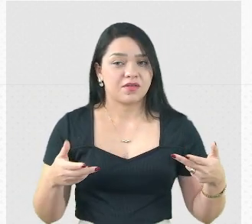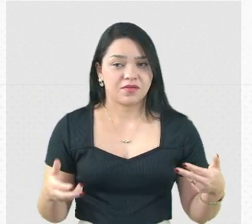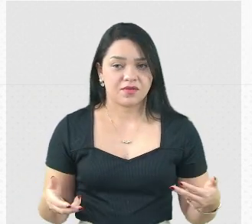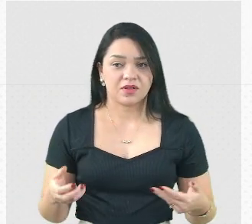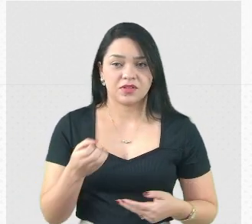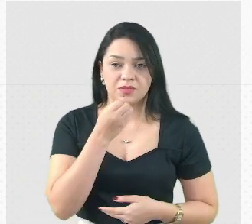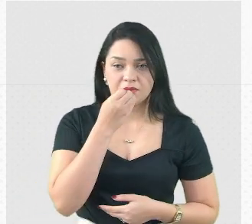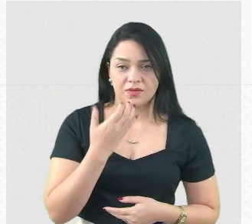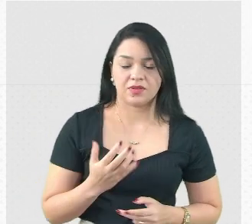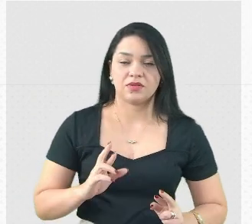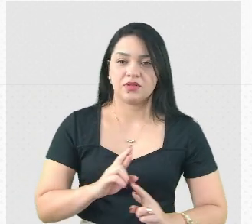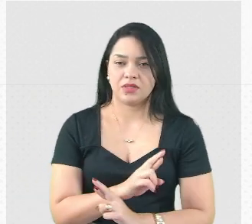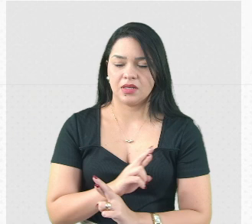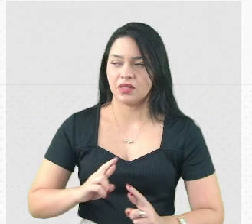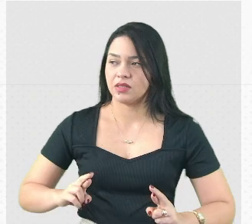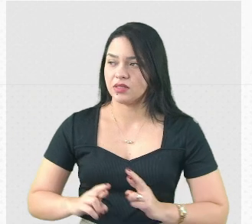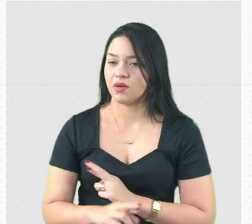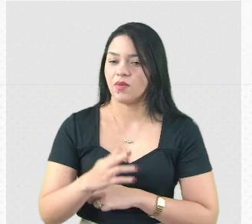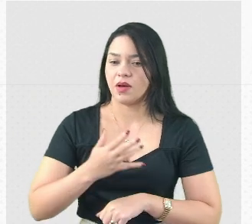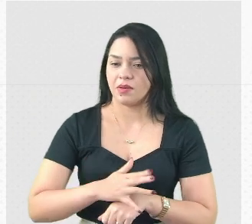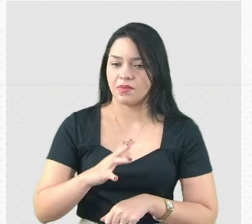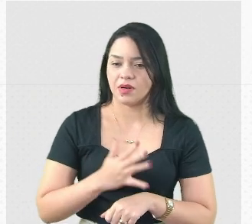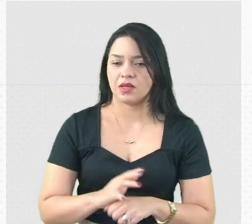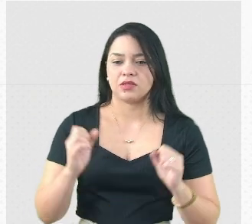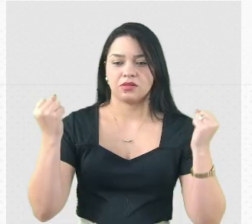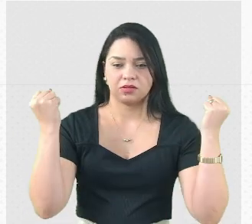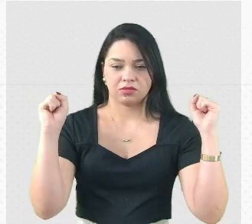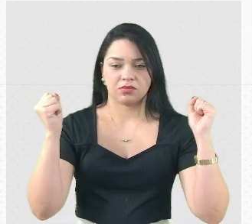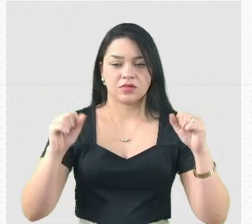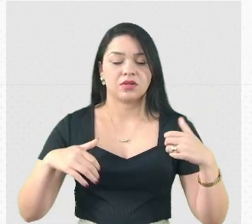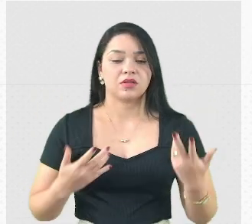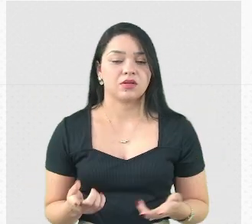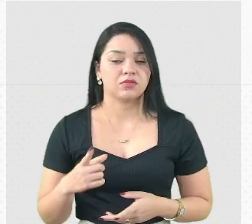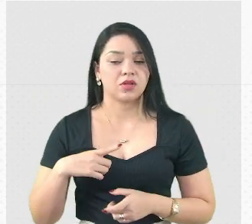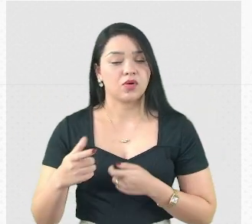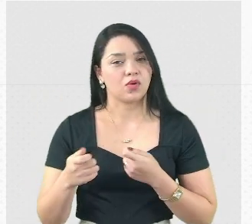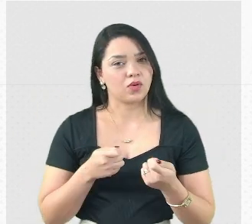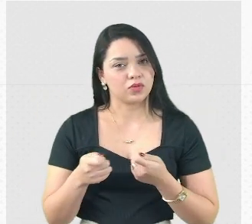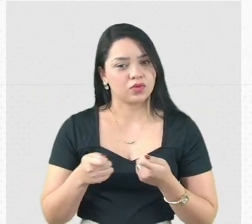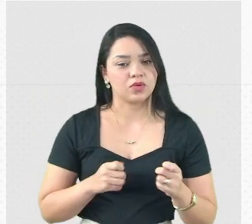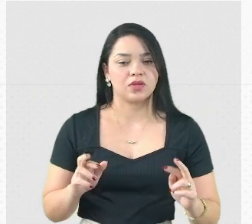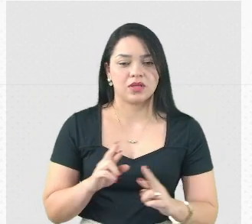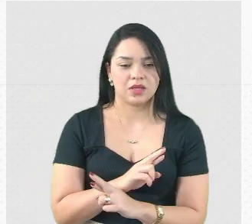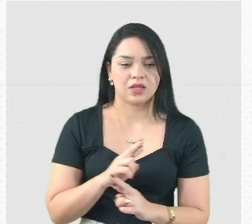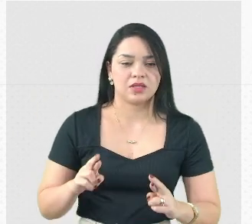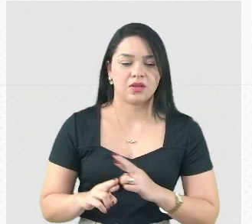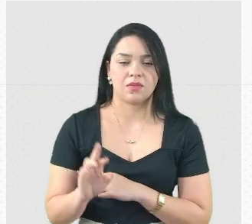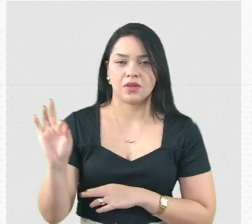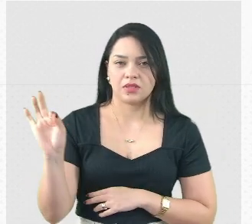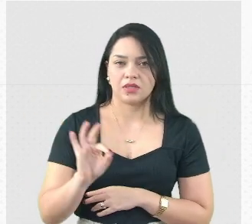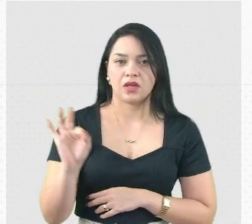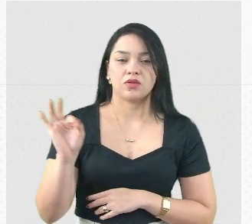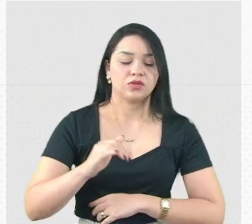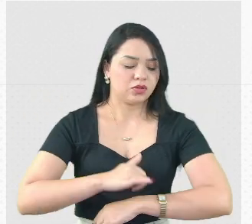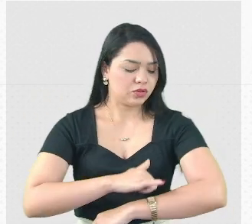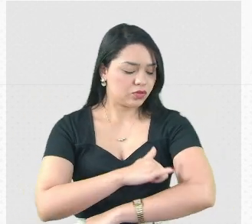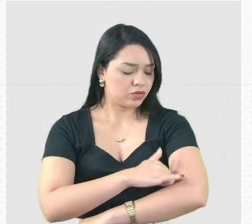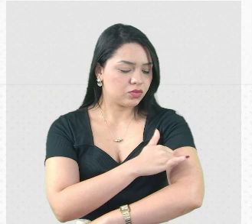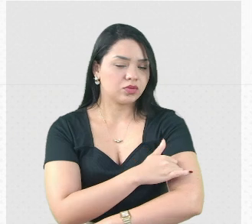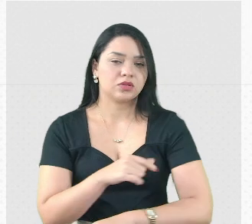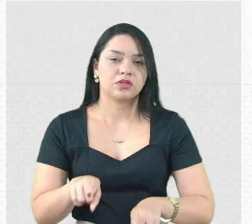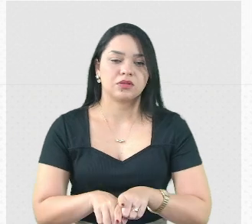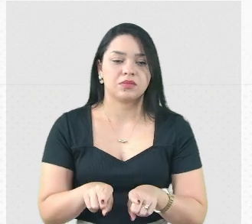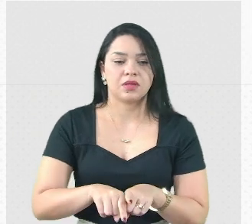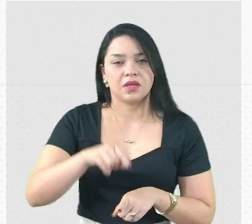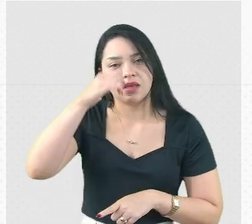vários benefícios em relação à prática de atividade física. A gente tem um controle em relação ao nosso percentual de gordura, a gente